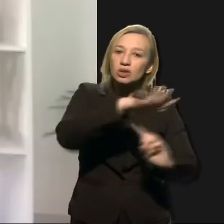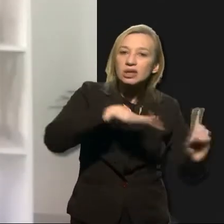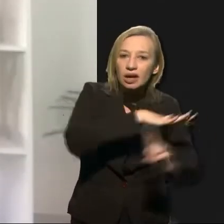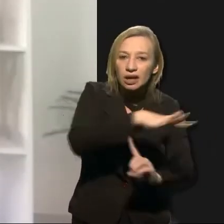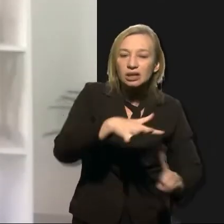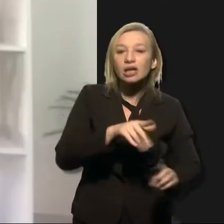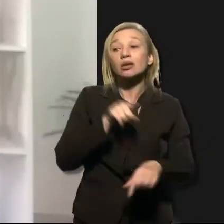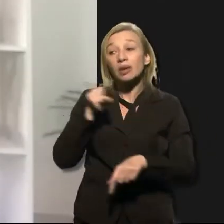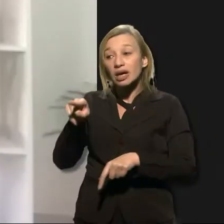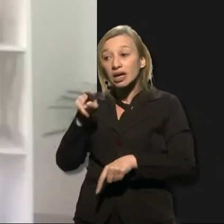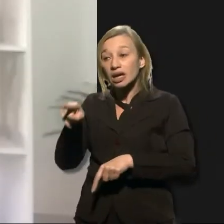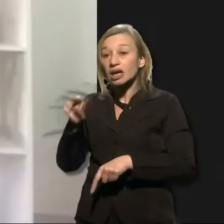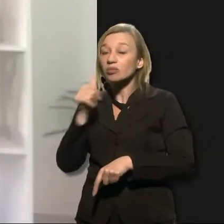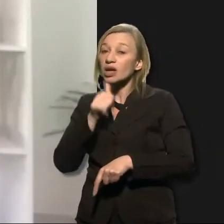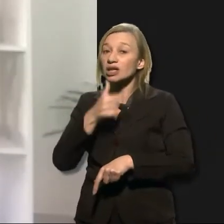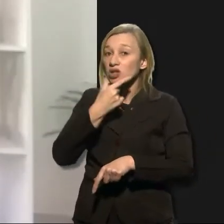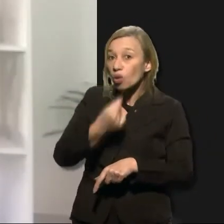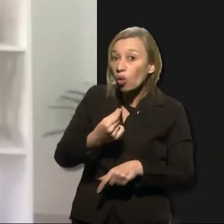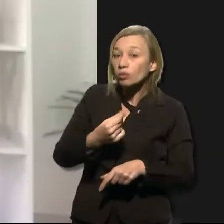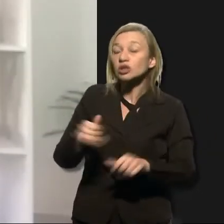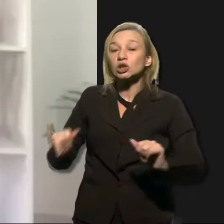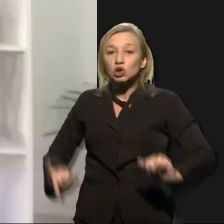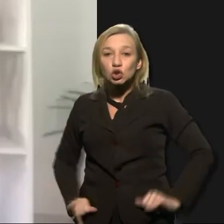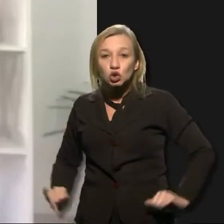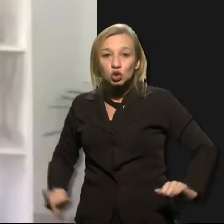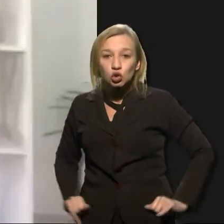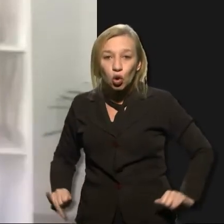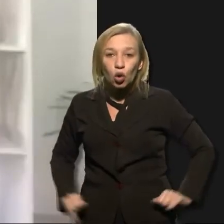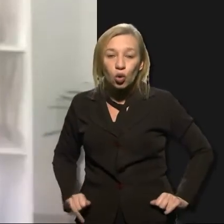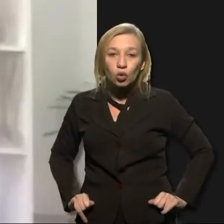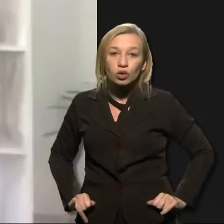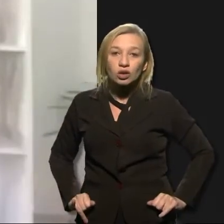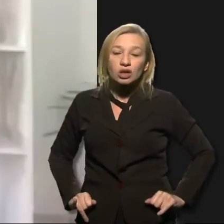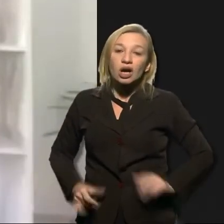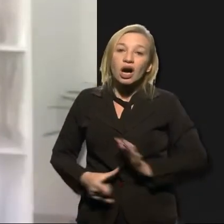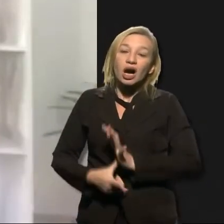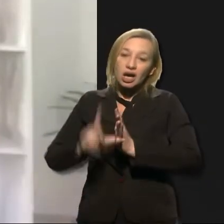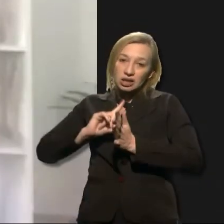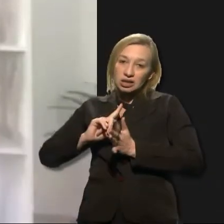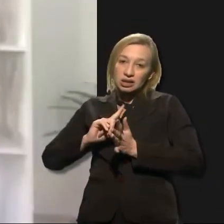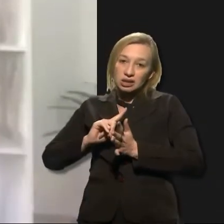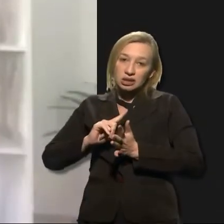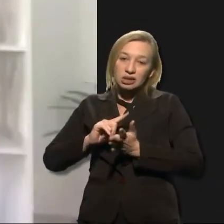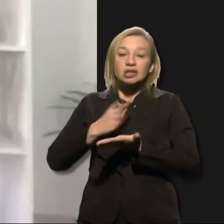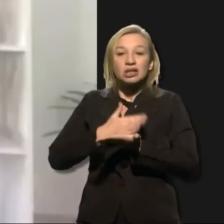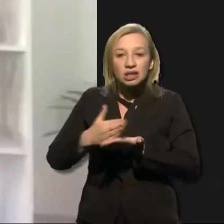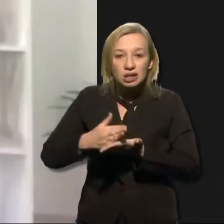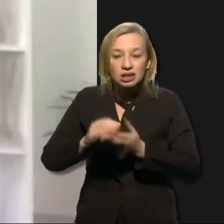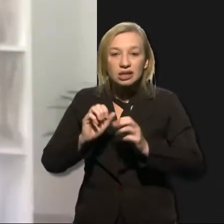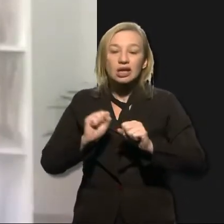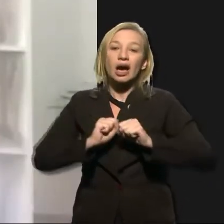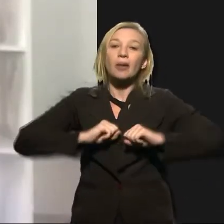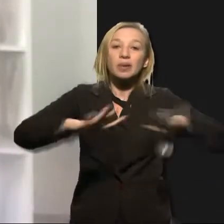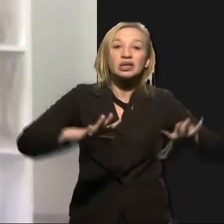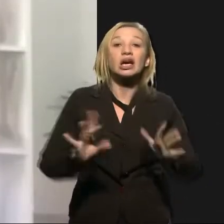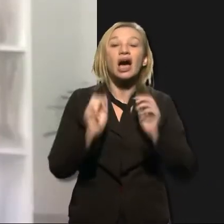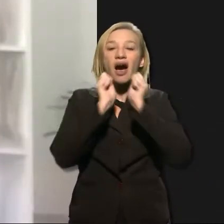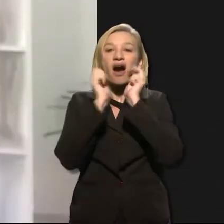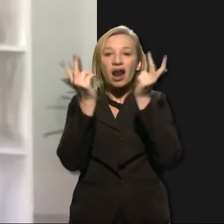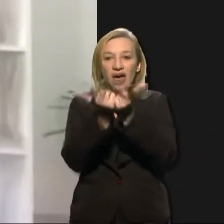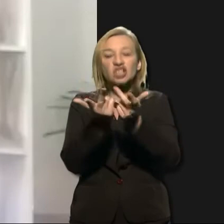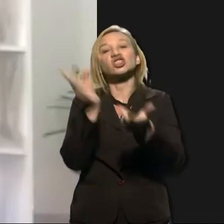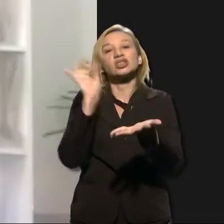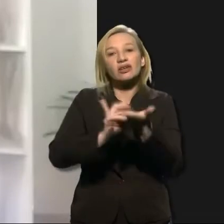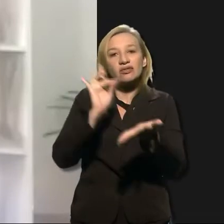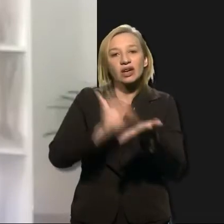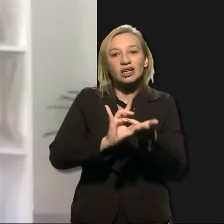momento crítico para a nossa sociedade e para aqueles e para aquelas que sofrem desde antes da